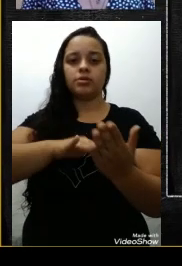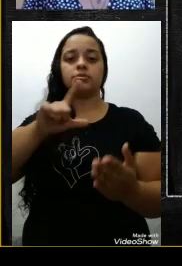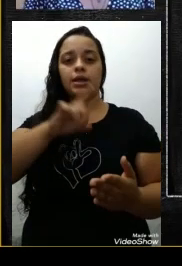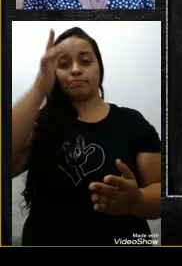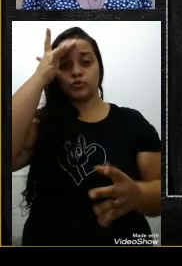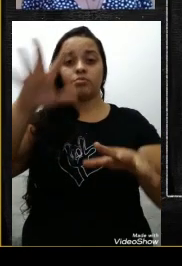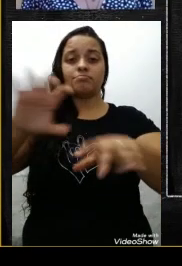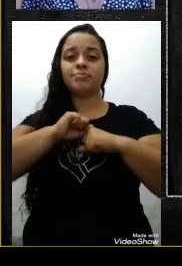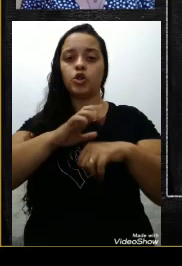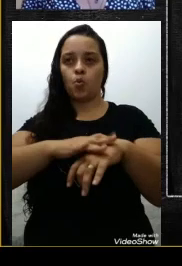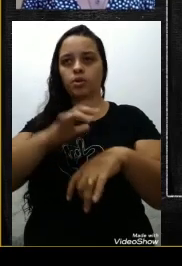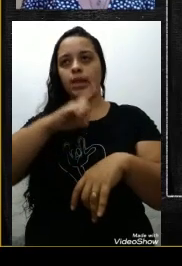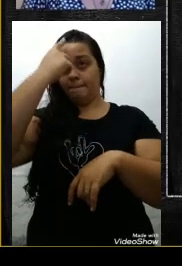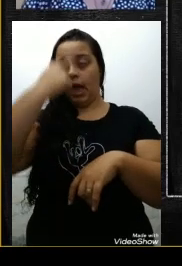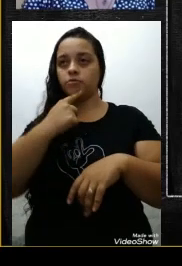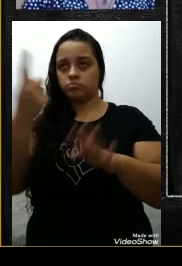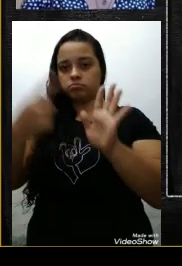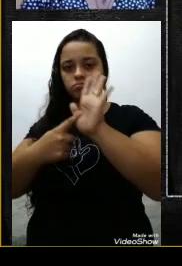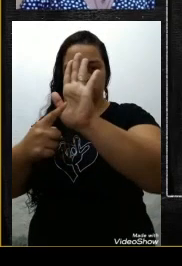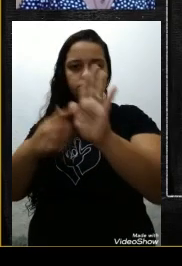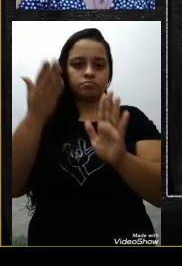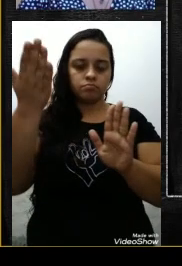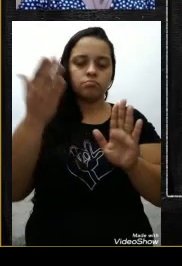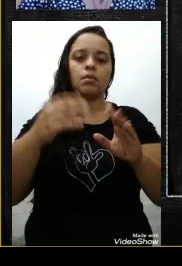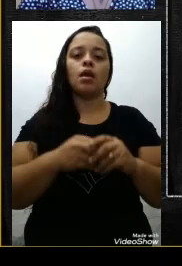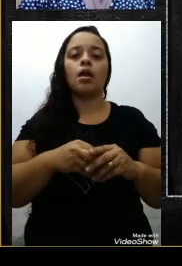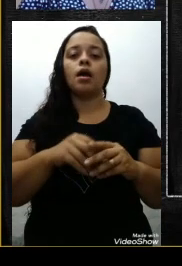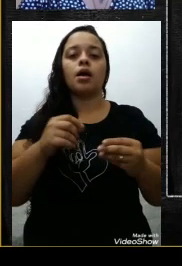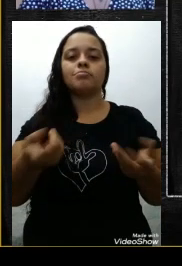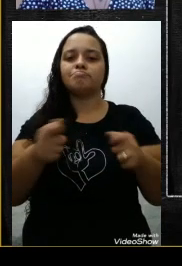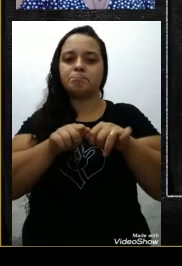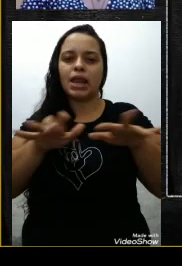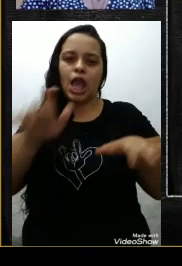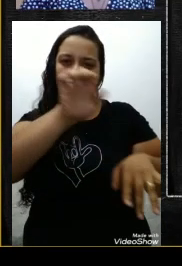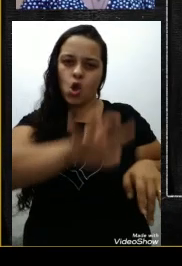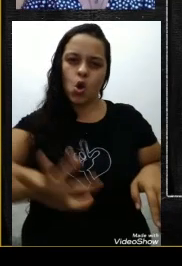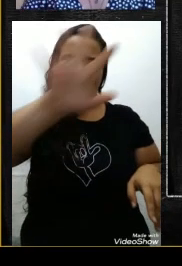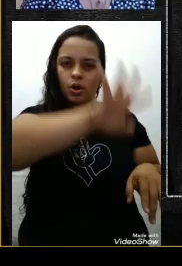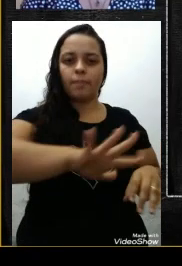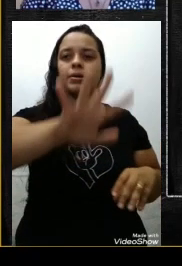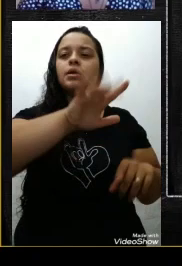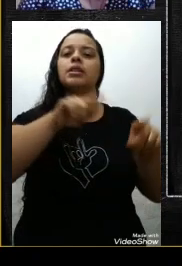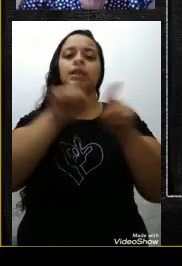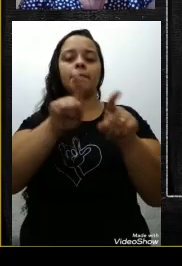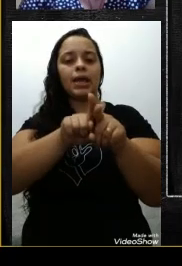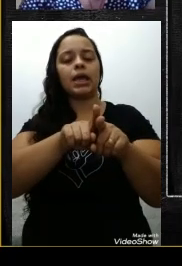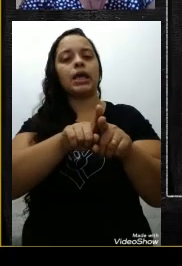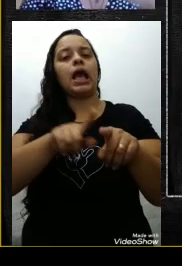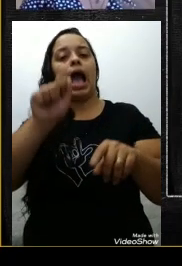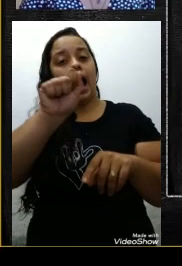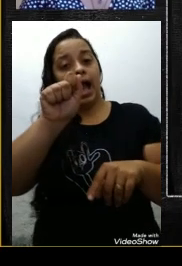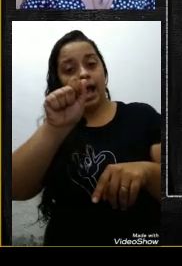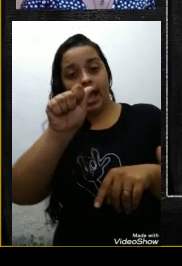uma pessoa vítima da peste nessa pandemia que atingiu o continente europeu e o